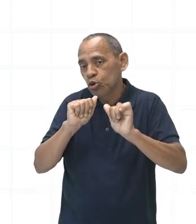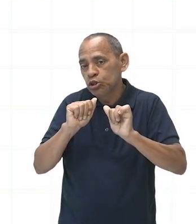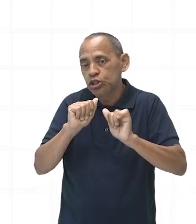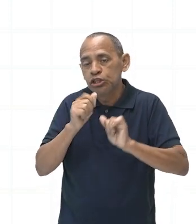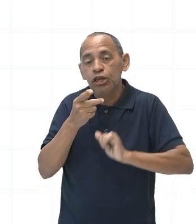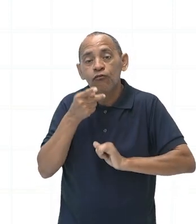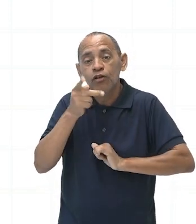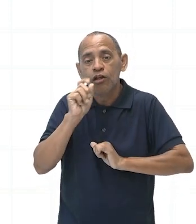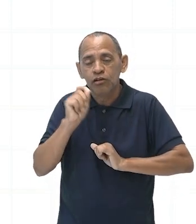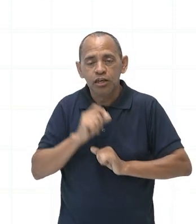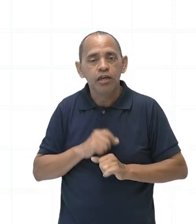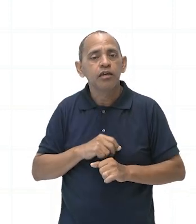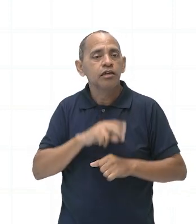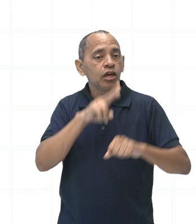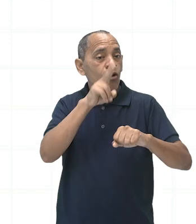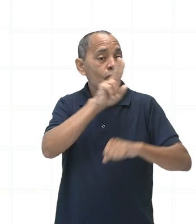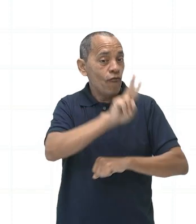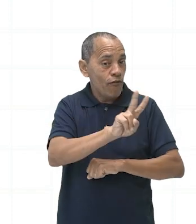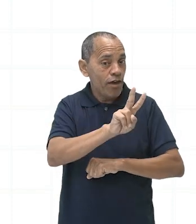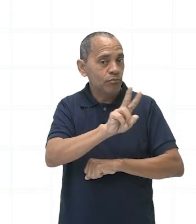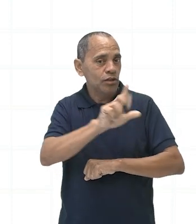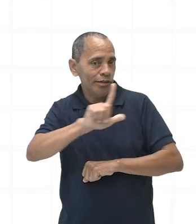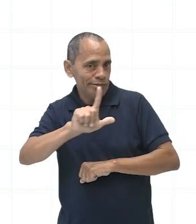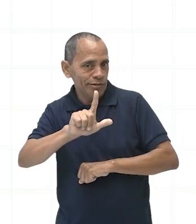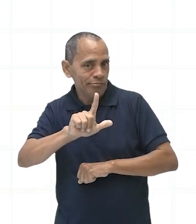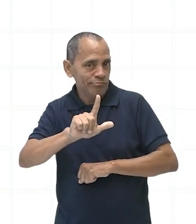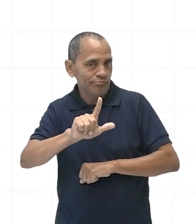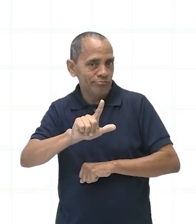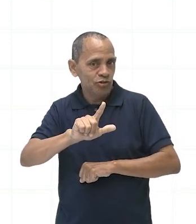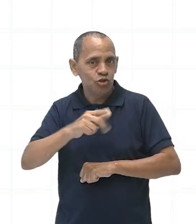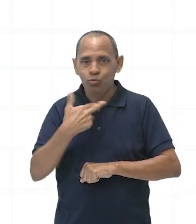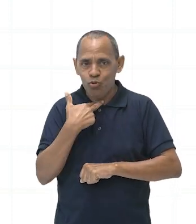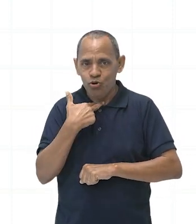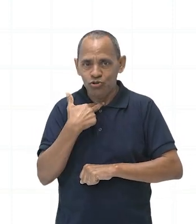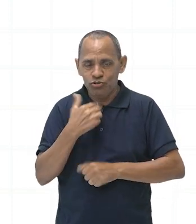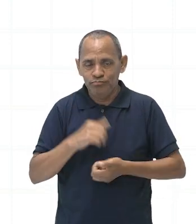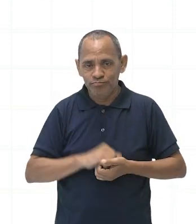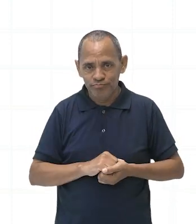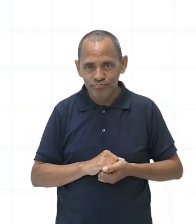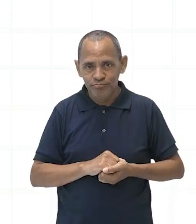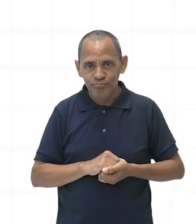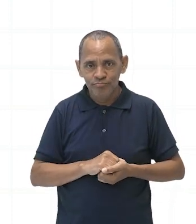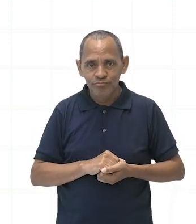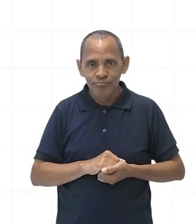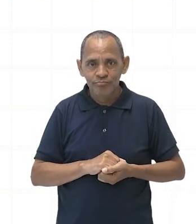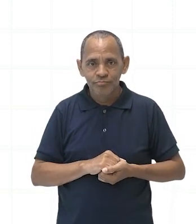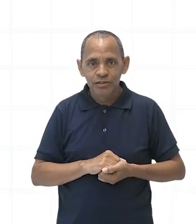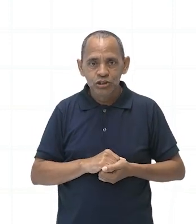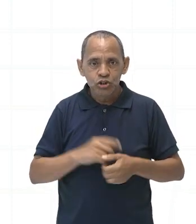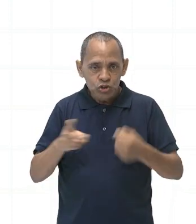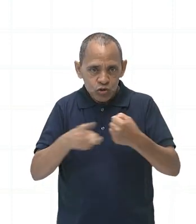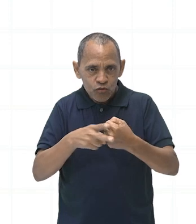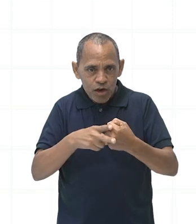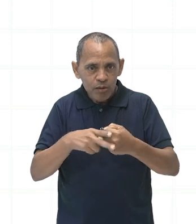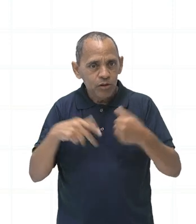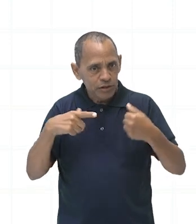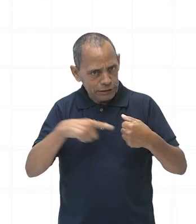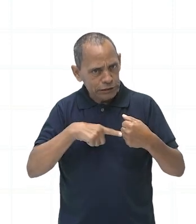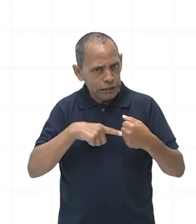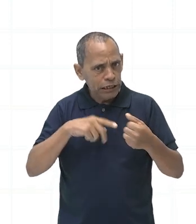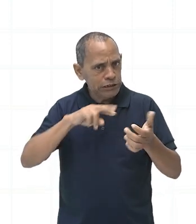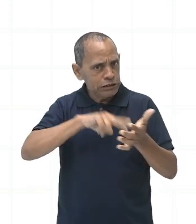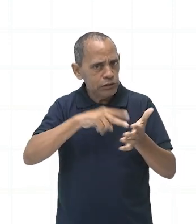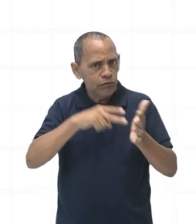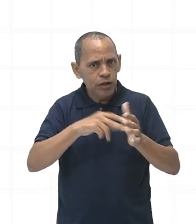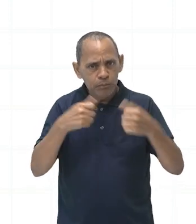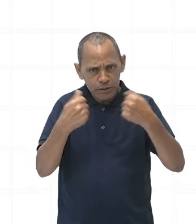tá bom? Atenção, tá? Então, se ele é um verbo significativo, será que ele precisa de complemento? Sim,